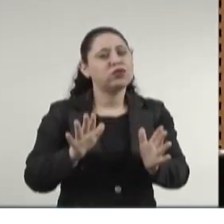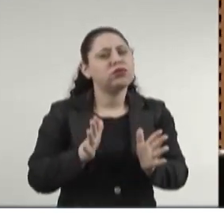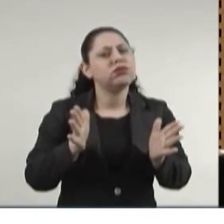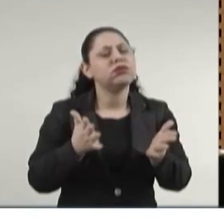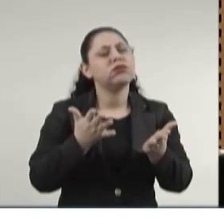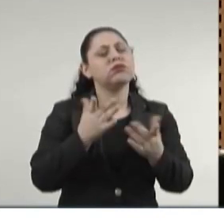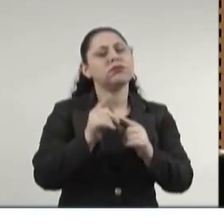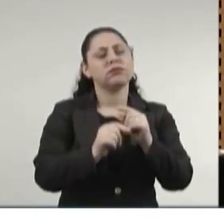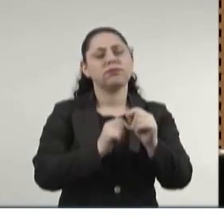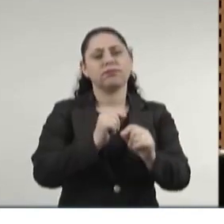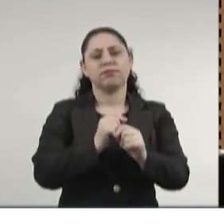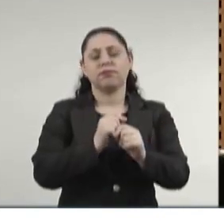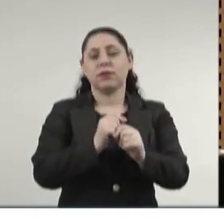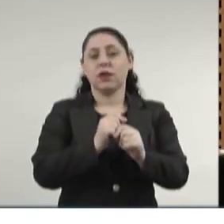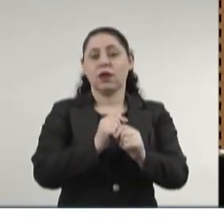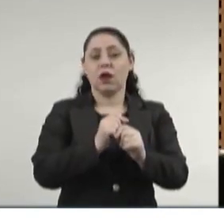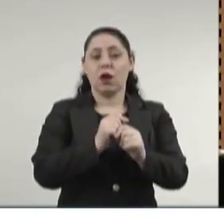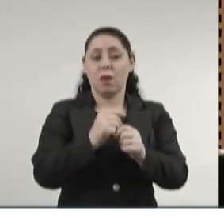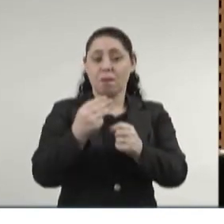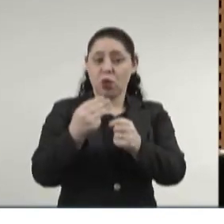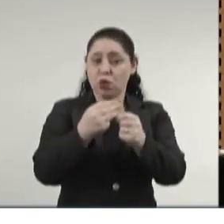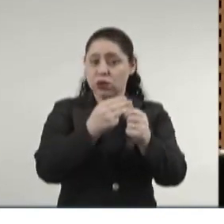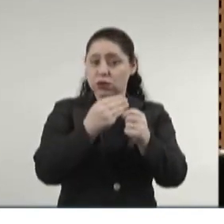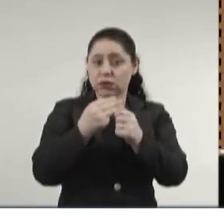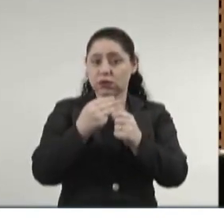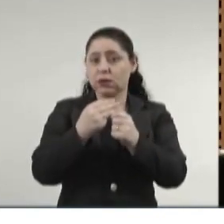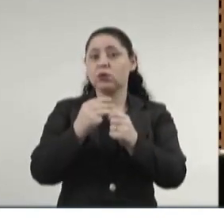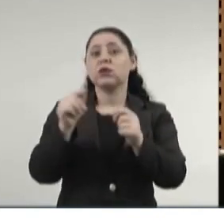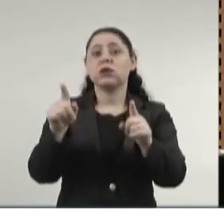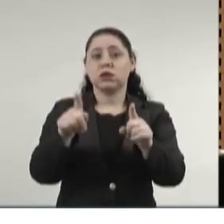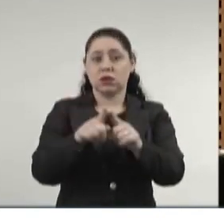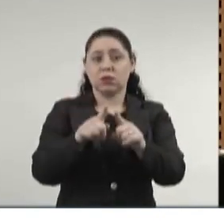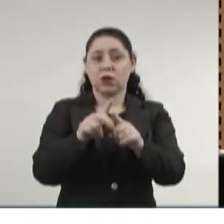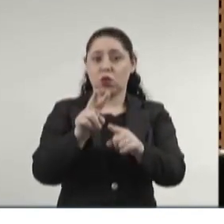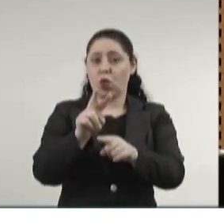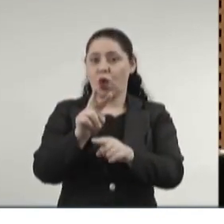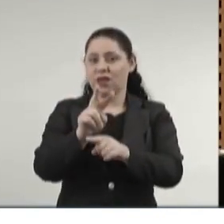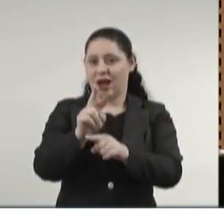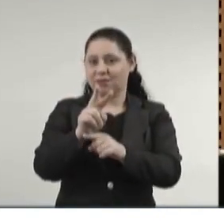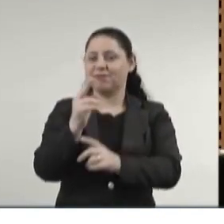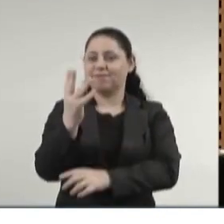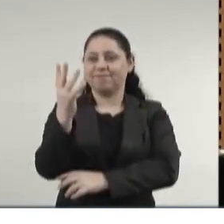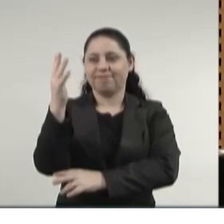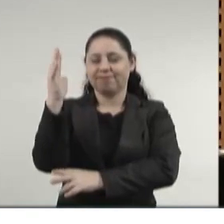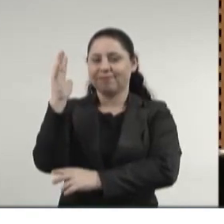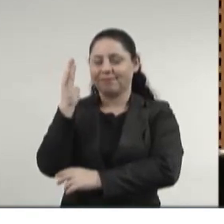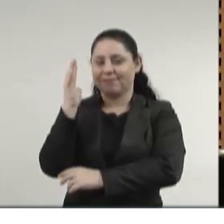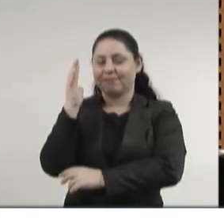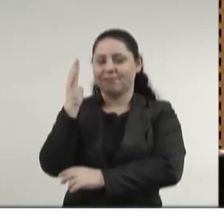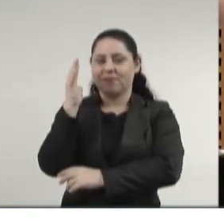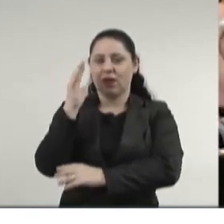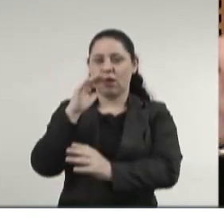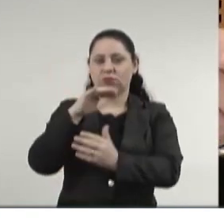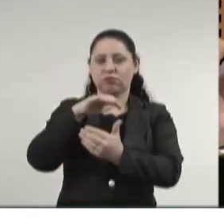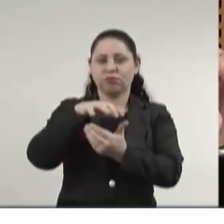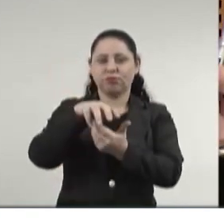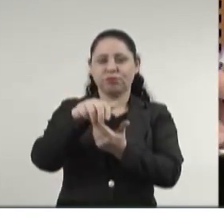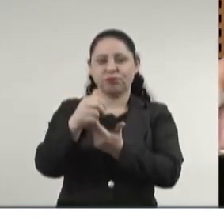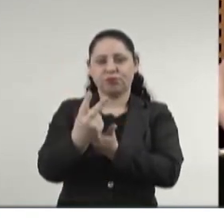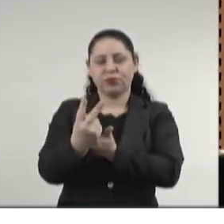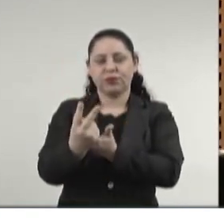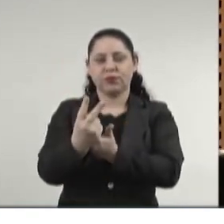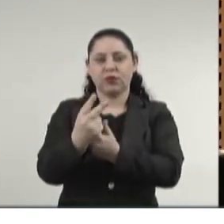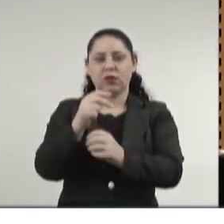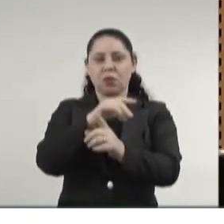incentivo para os municípios que também cuidarem da preservação ambiental, ou